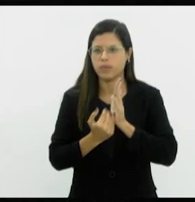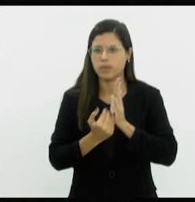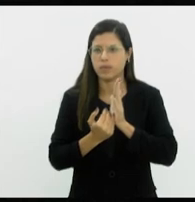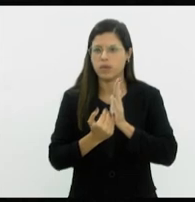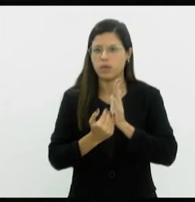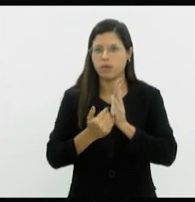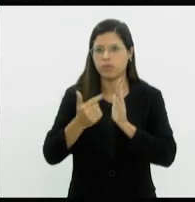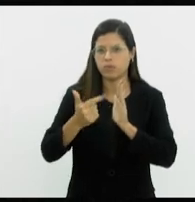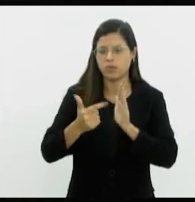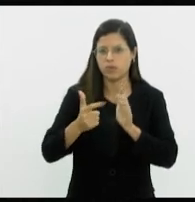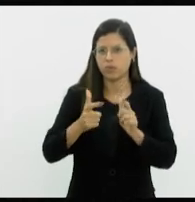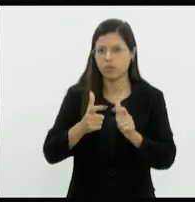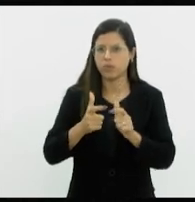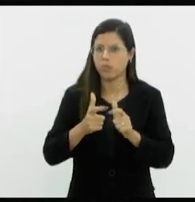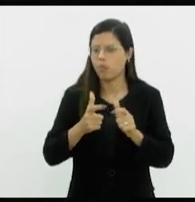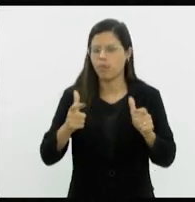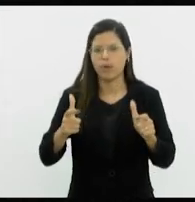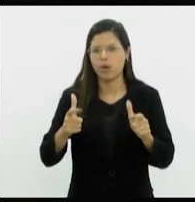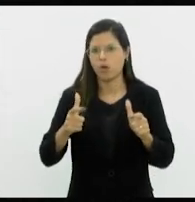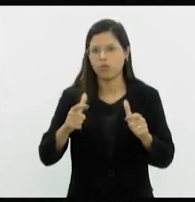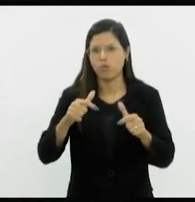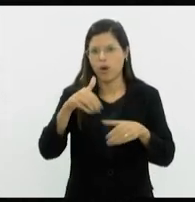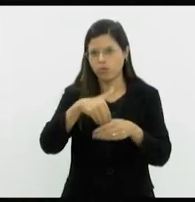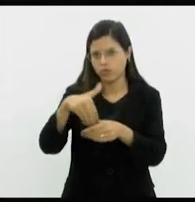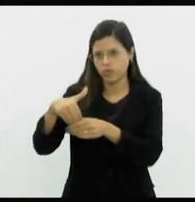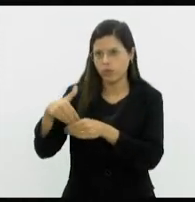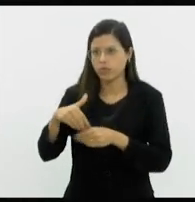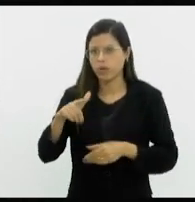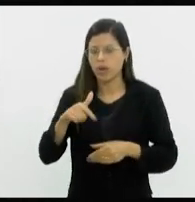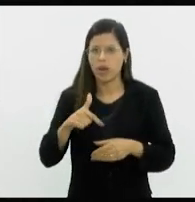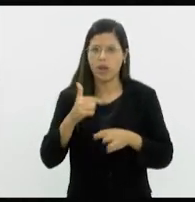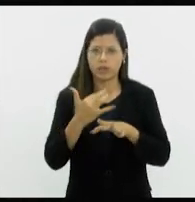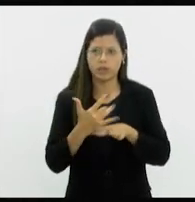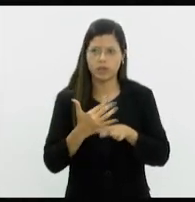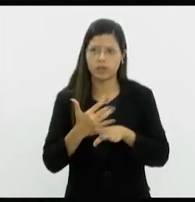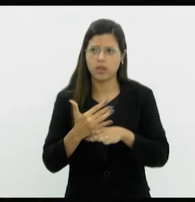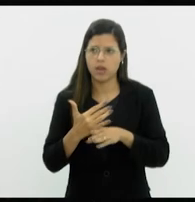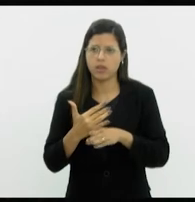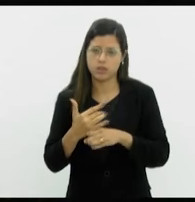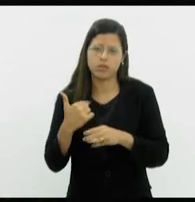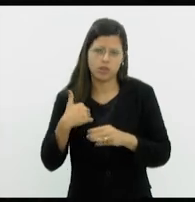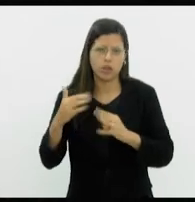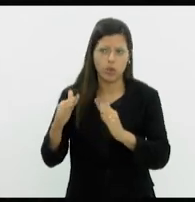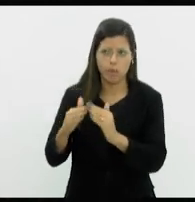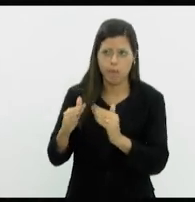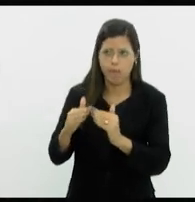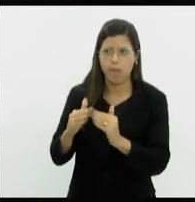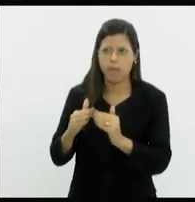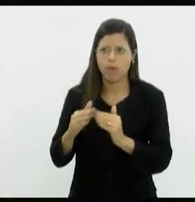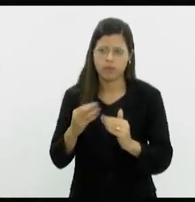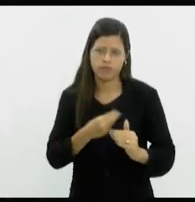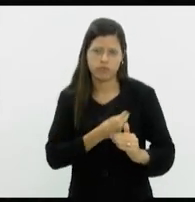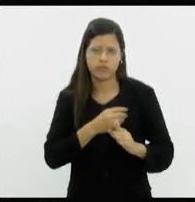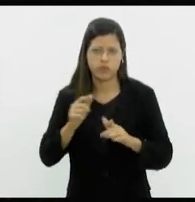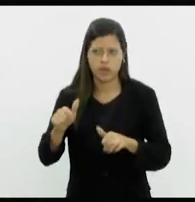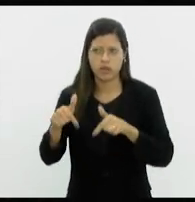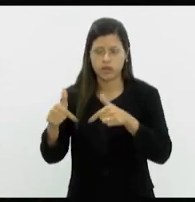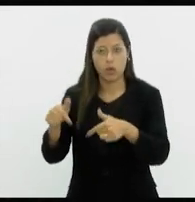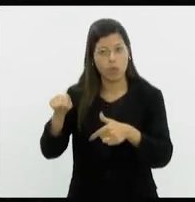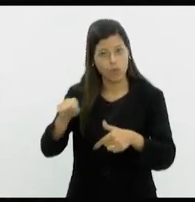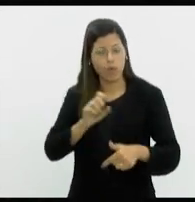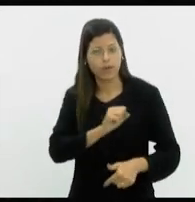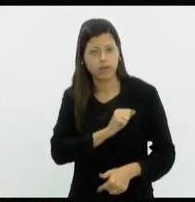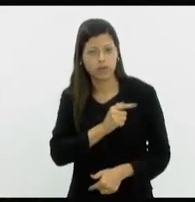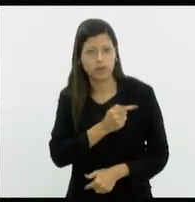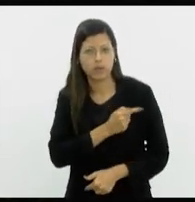o segundo maior colégio eleitoral desse estado, que é o município da qual eu resido, vivo e atuo. E lá nós estamos